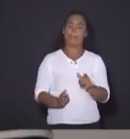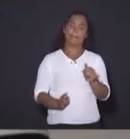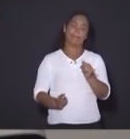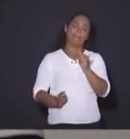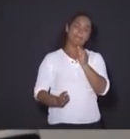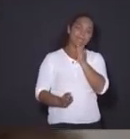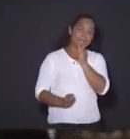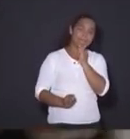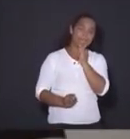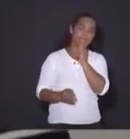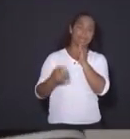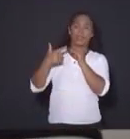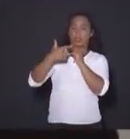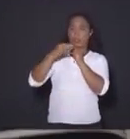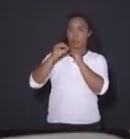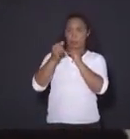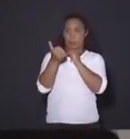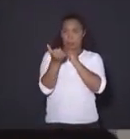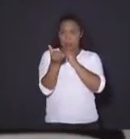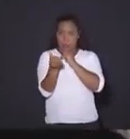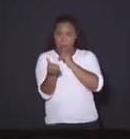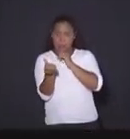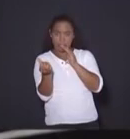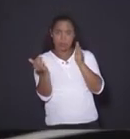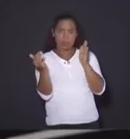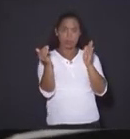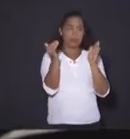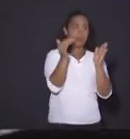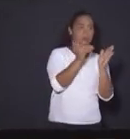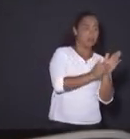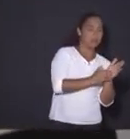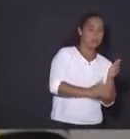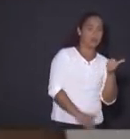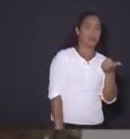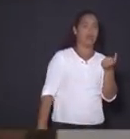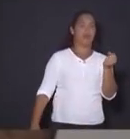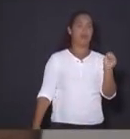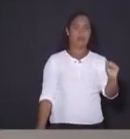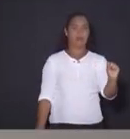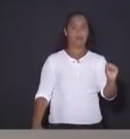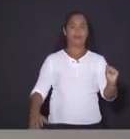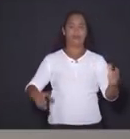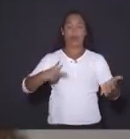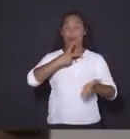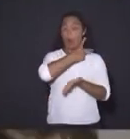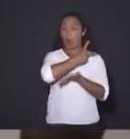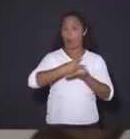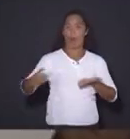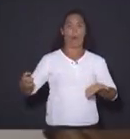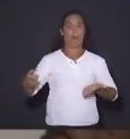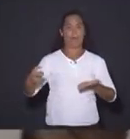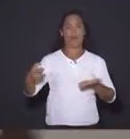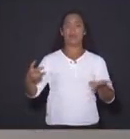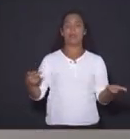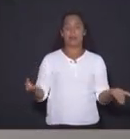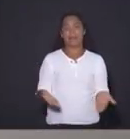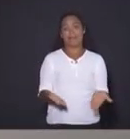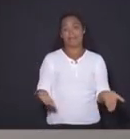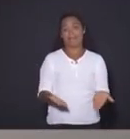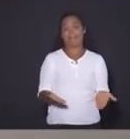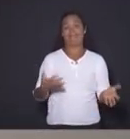desde 2016 nós estamos em tempos de golpe no país um golpe parlamentar midiático jurídico